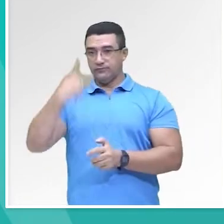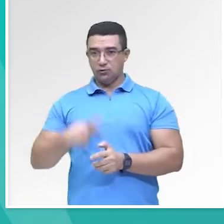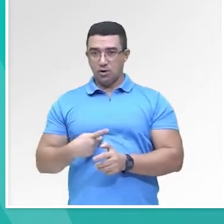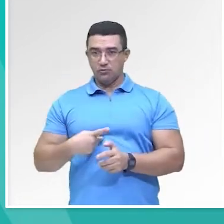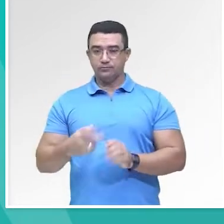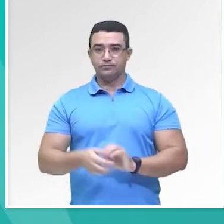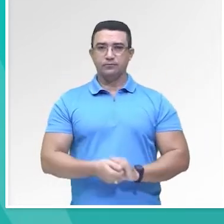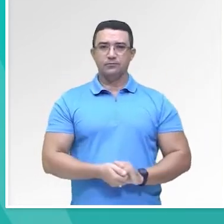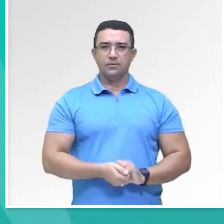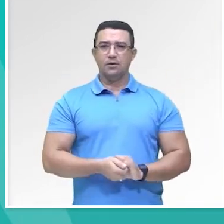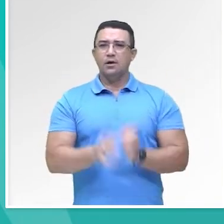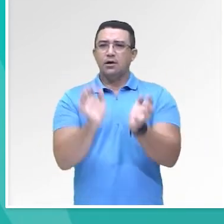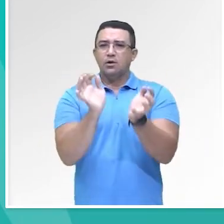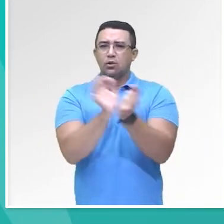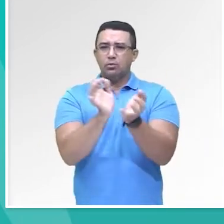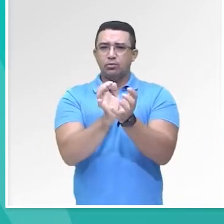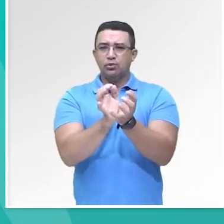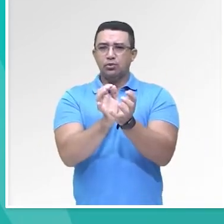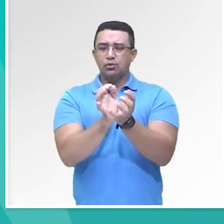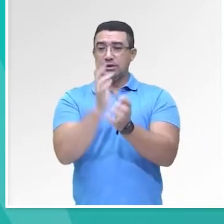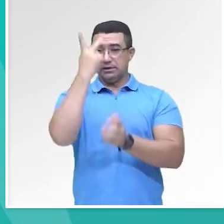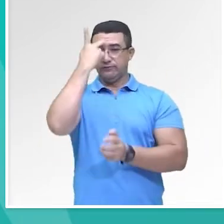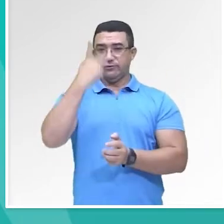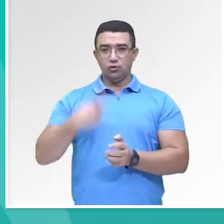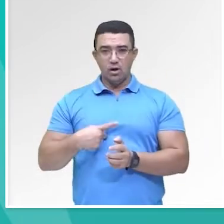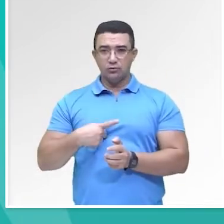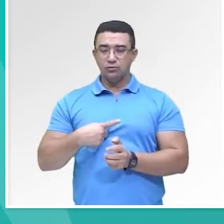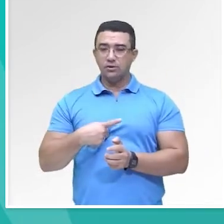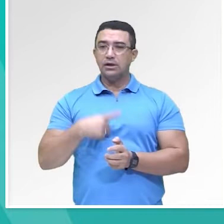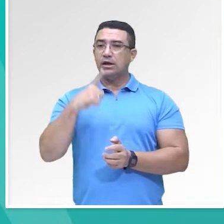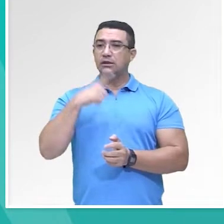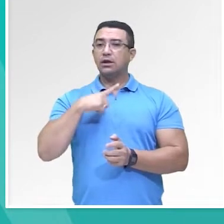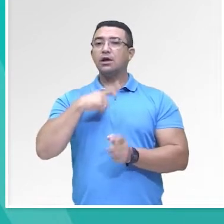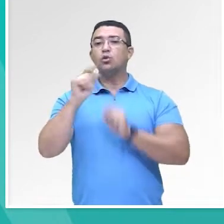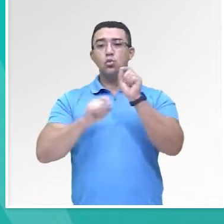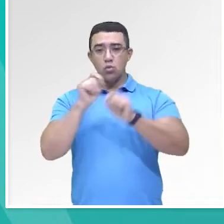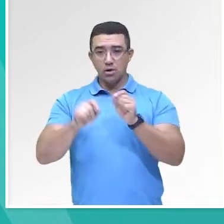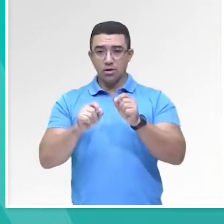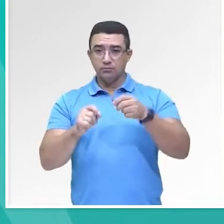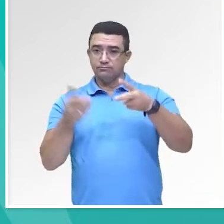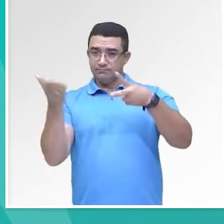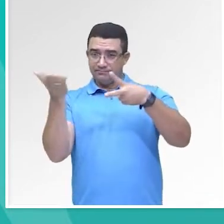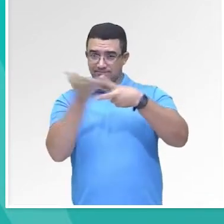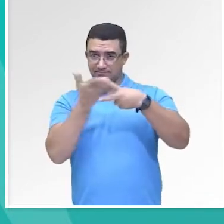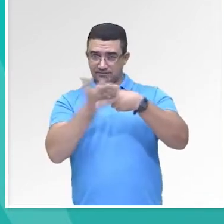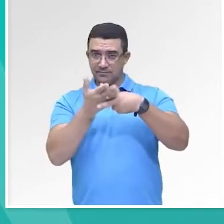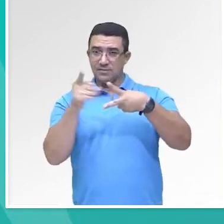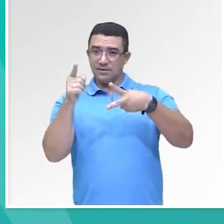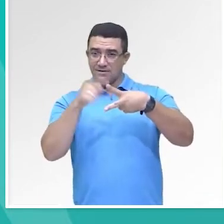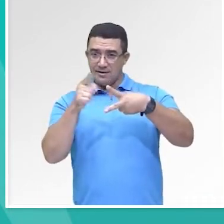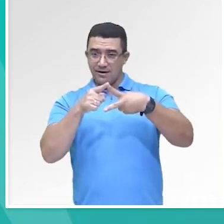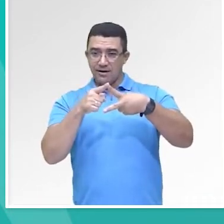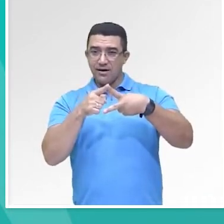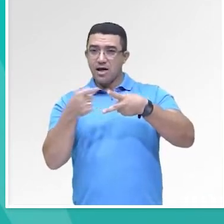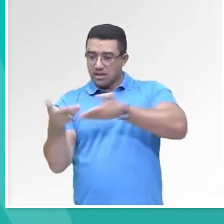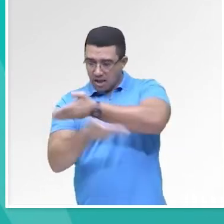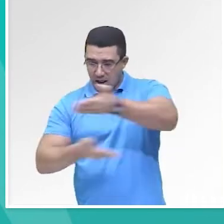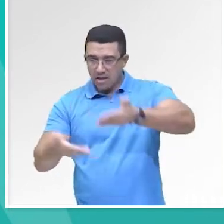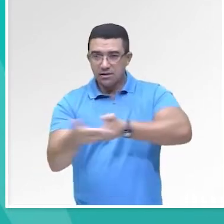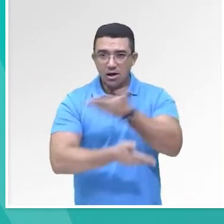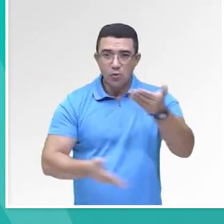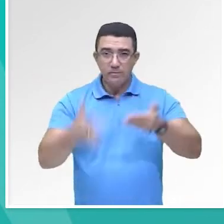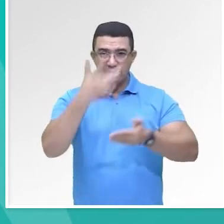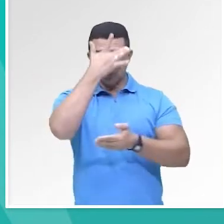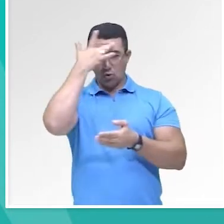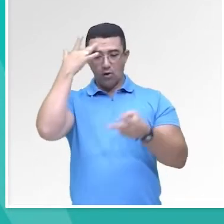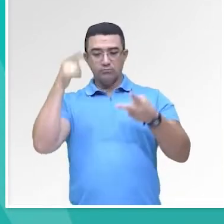esporte individual, a gente já tem mais duas classificações. Aqueles que têm interação com o adversário e aquele